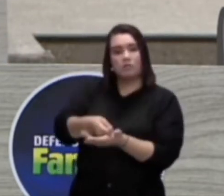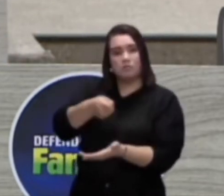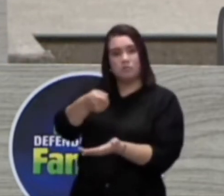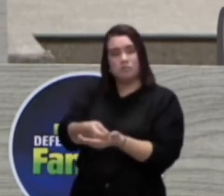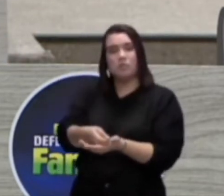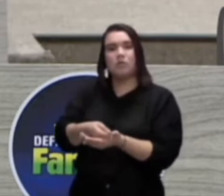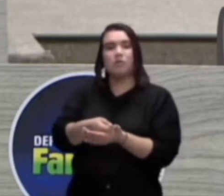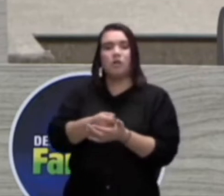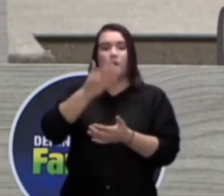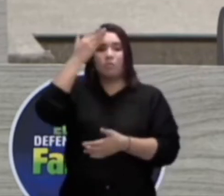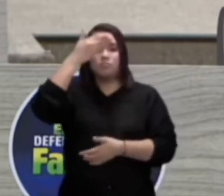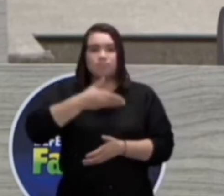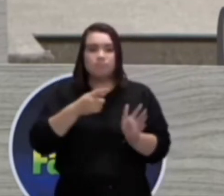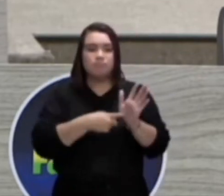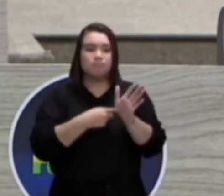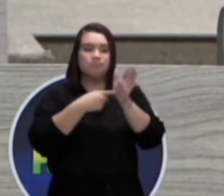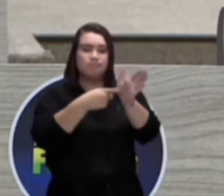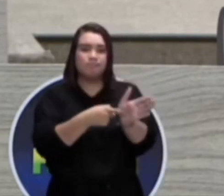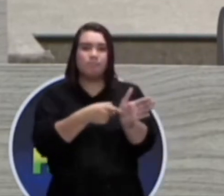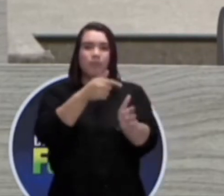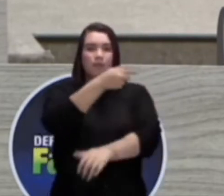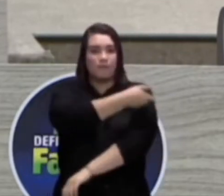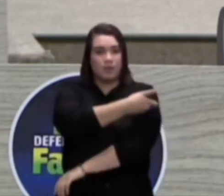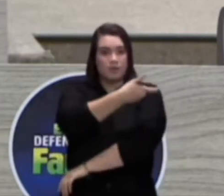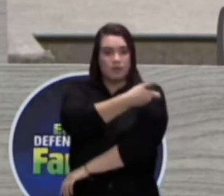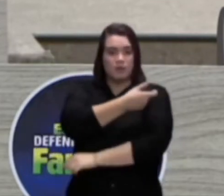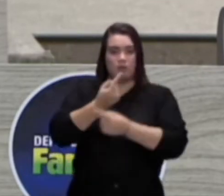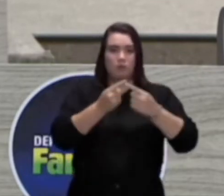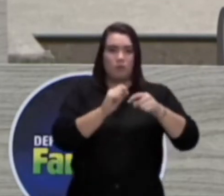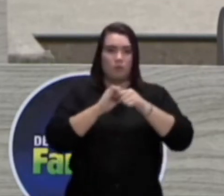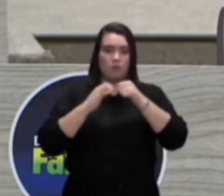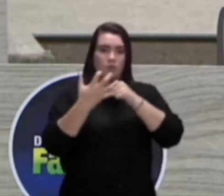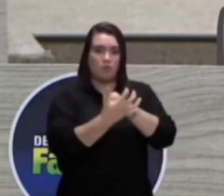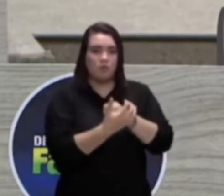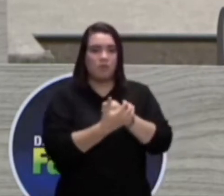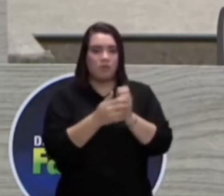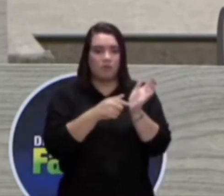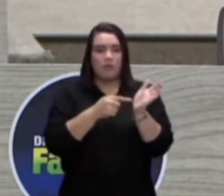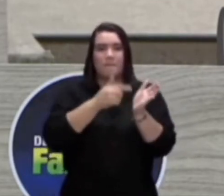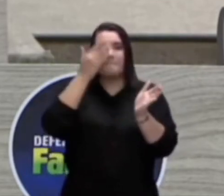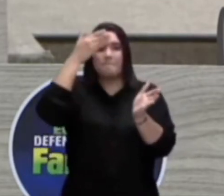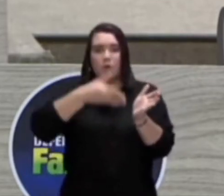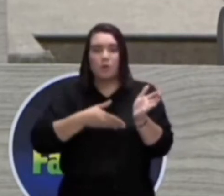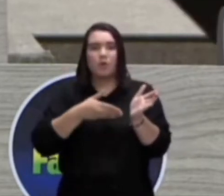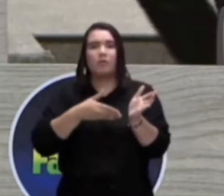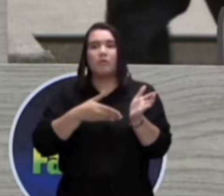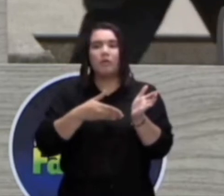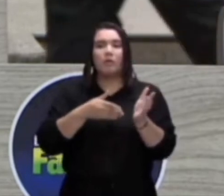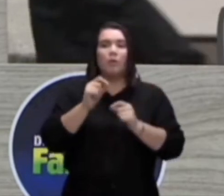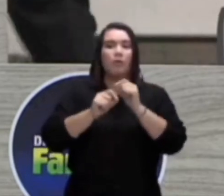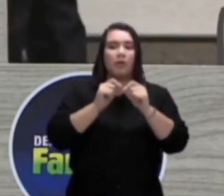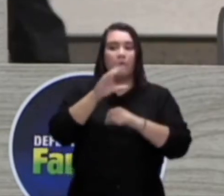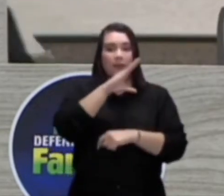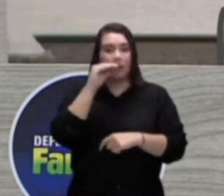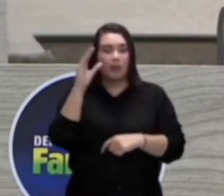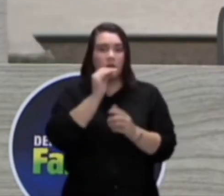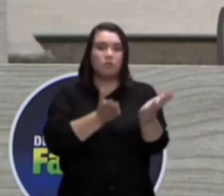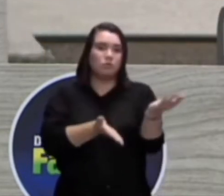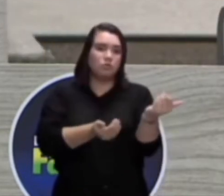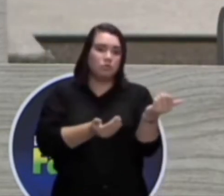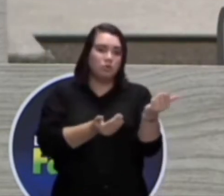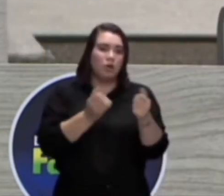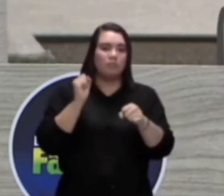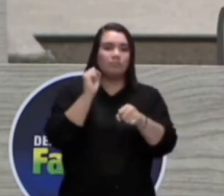da comprovação de vacinação contra o Covid-19, passaporte vacina, para crianças e adolescentes